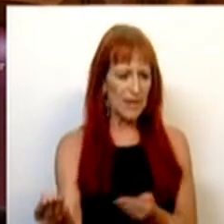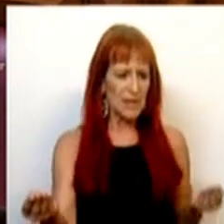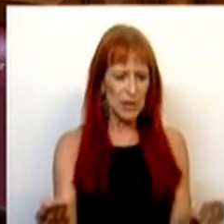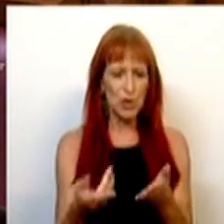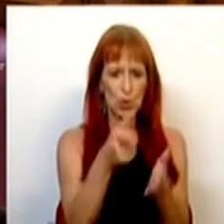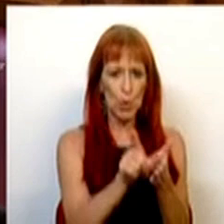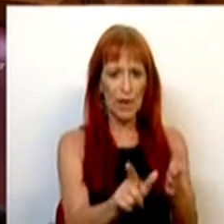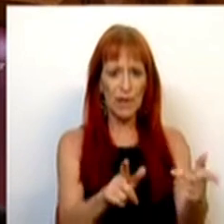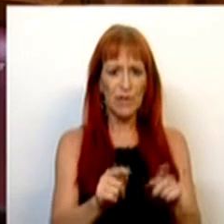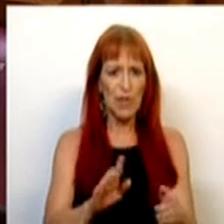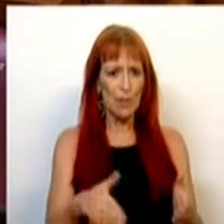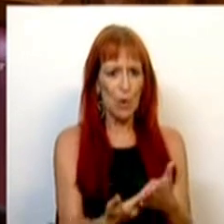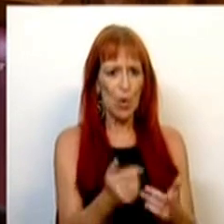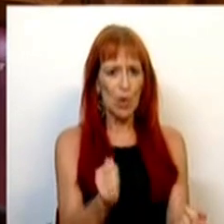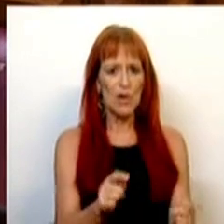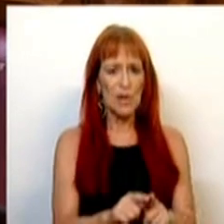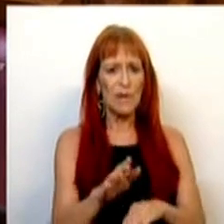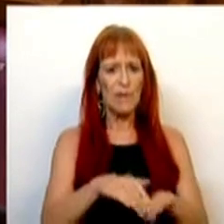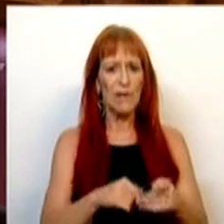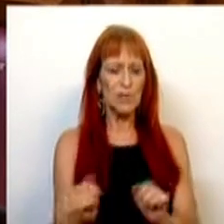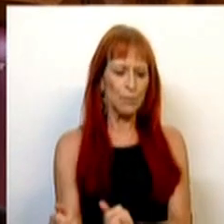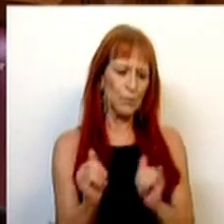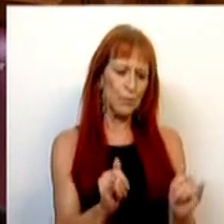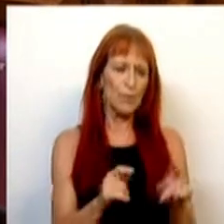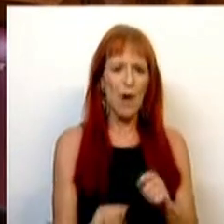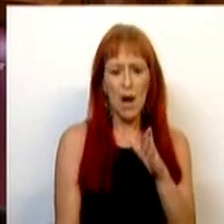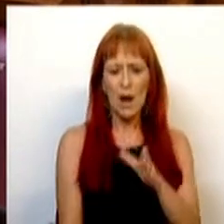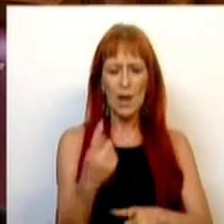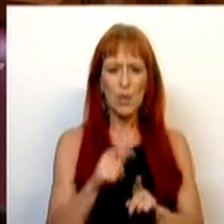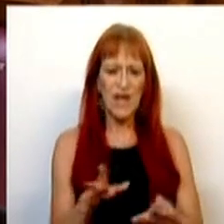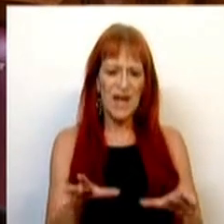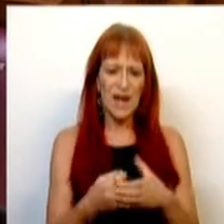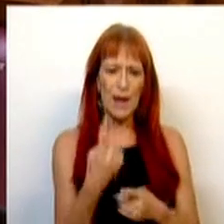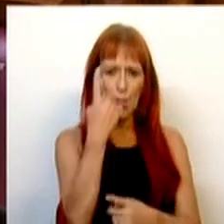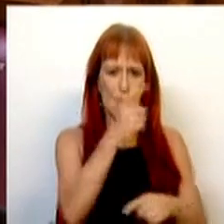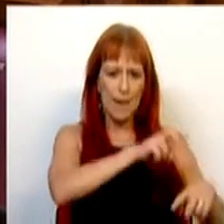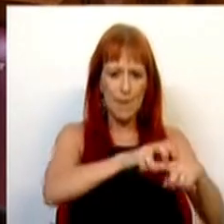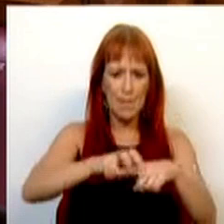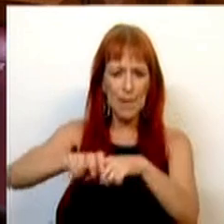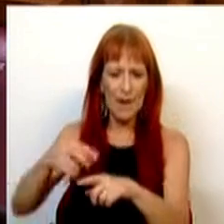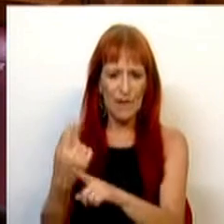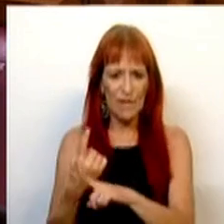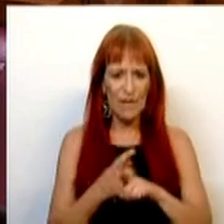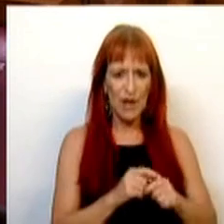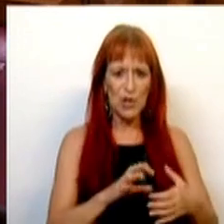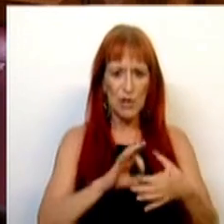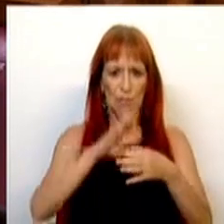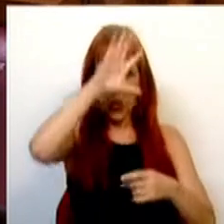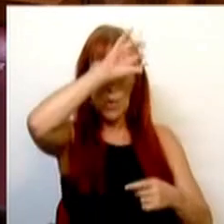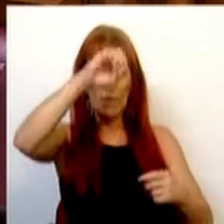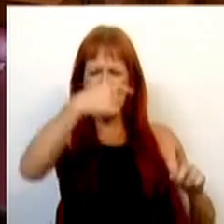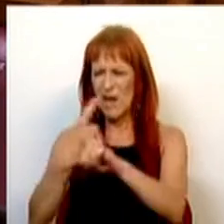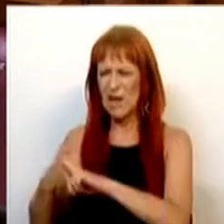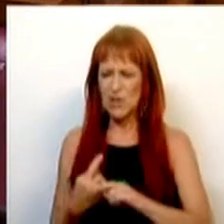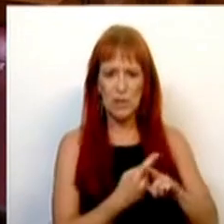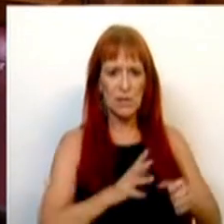pelo LIVRE, cujas propostas estabelecem, por um lado, a criação de uma equipa multidisciplinar e interministerial